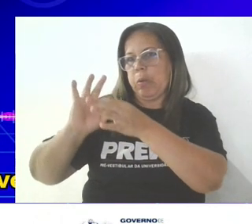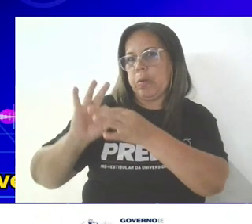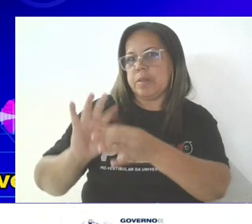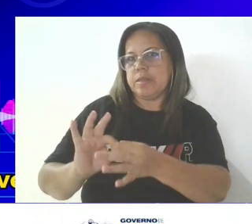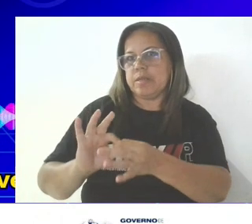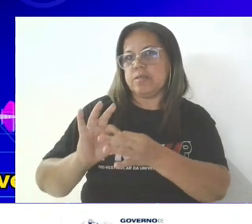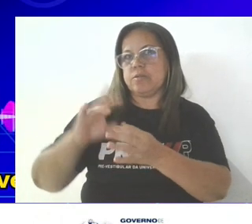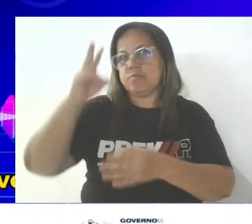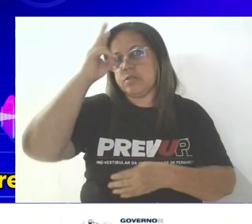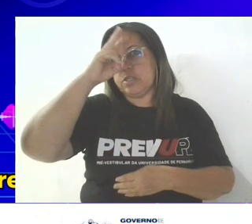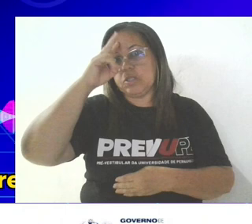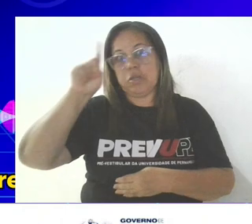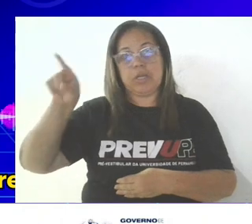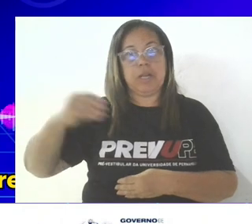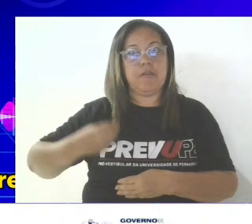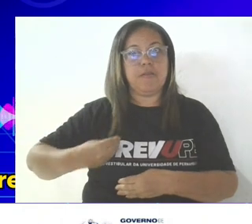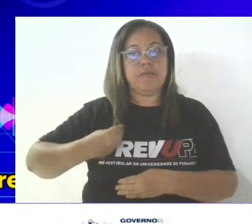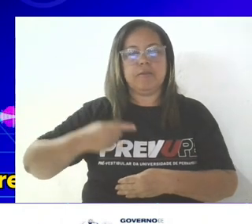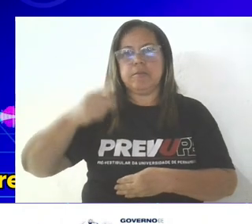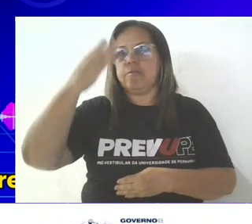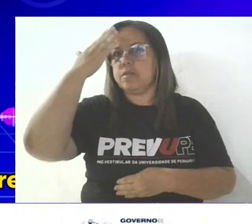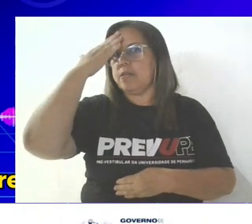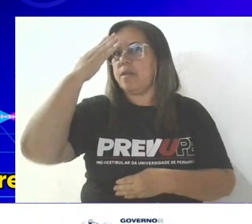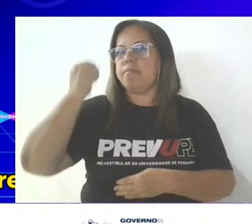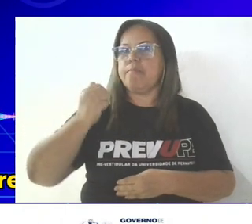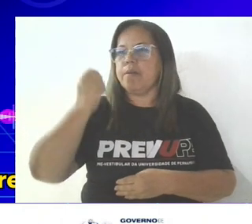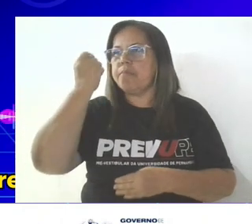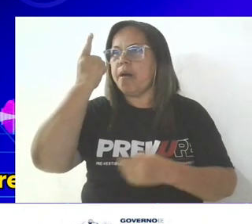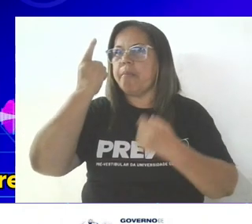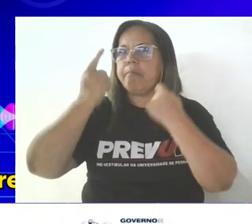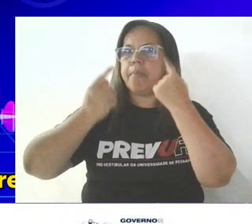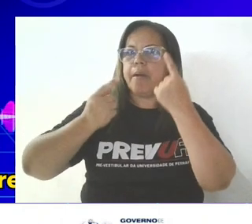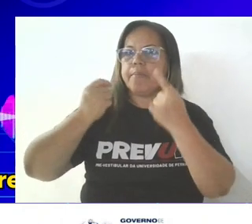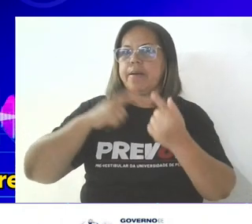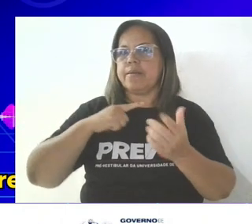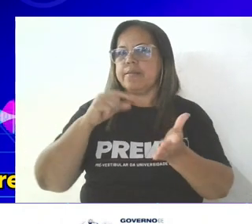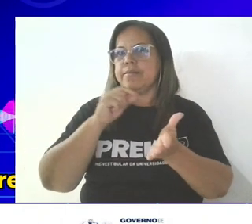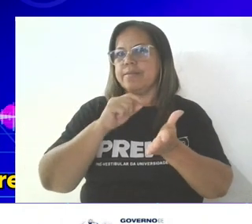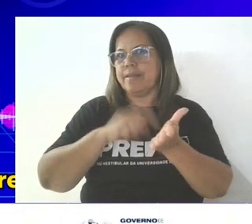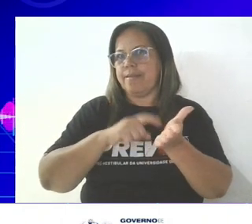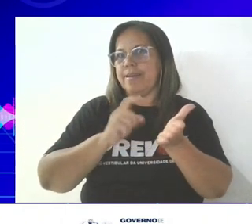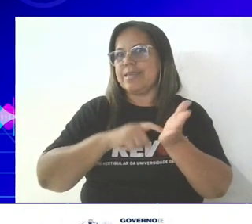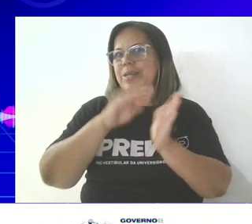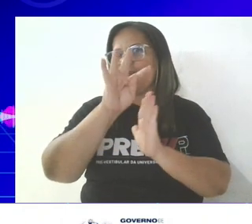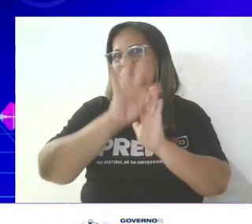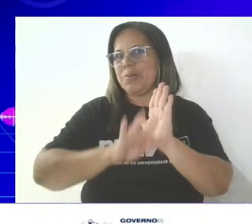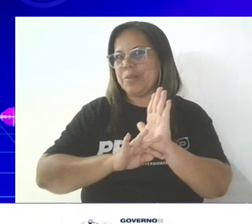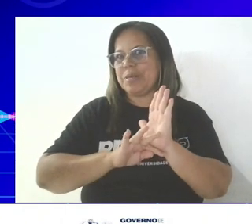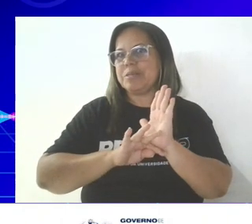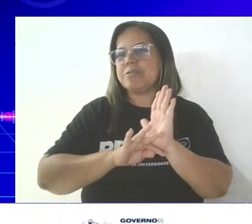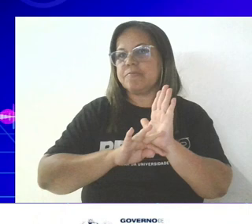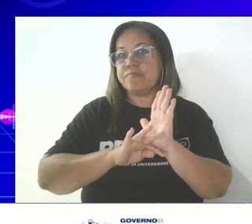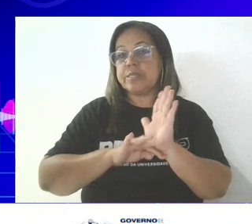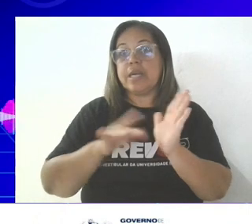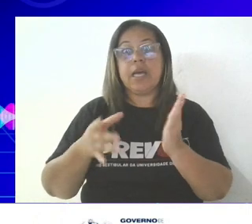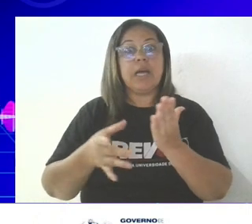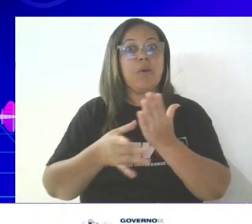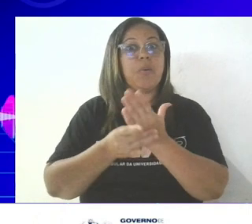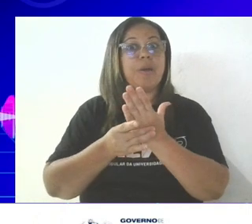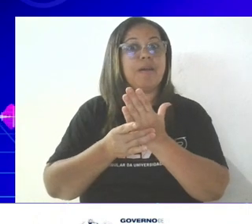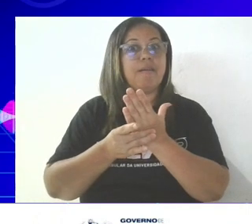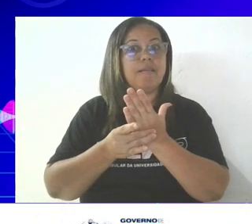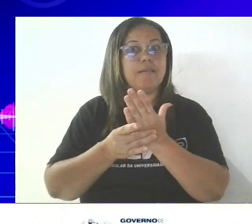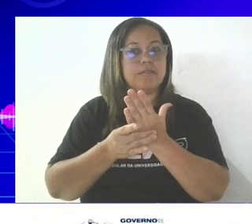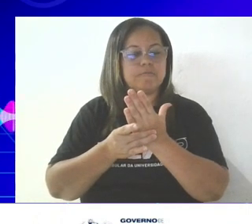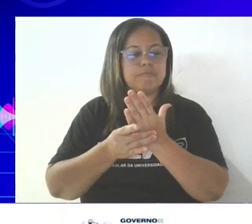em que Ele viveu é a chave para sacar melhor as ideias e críticas presentes nos textos deles e o realismo